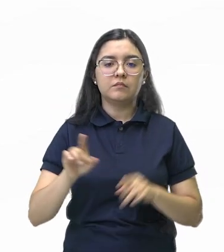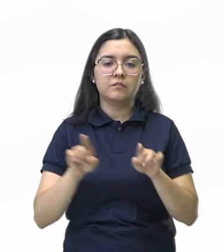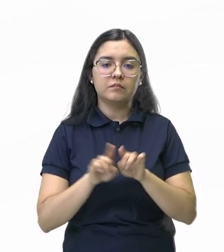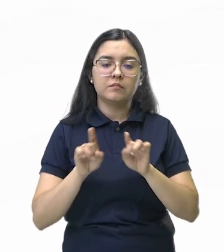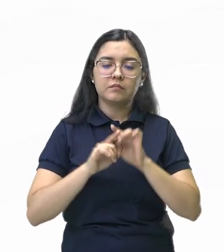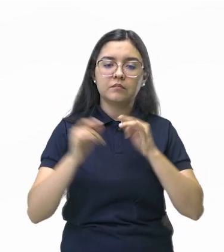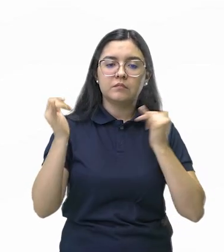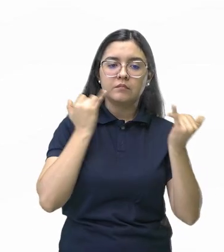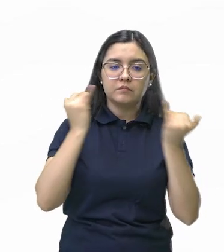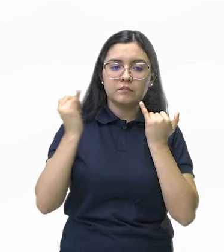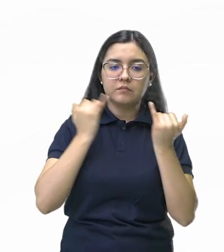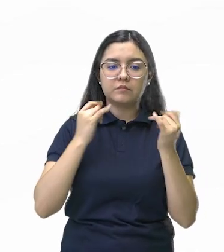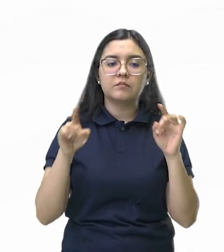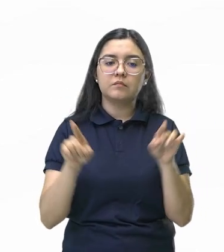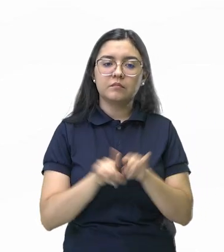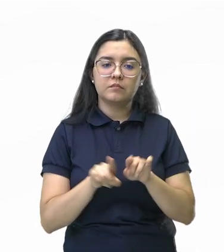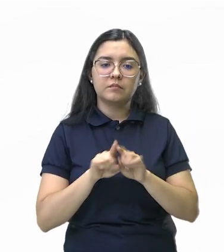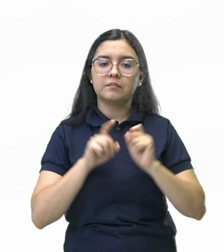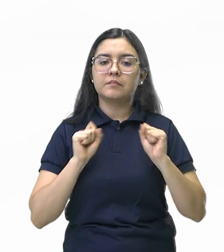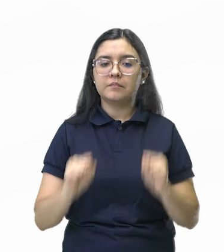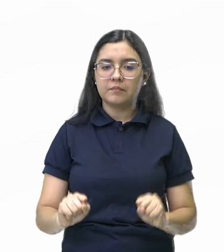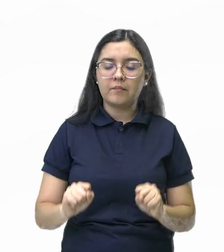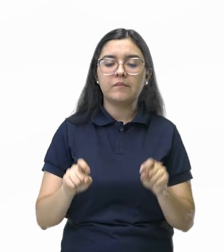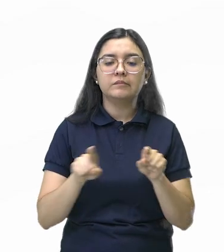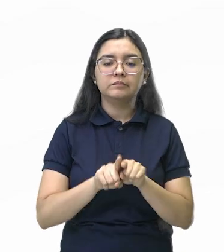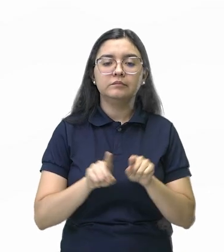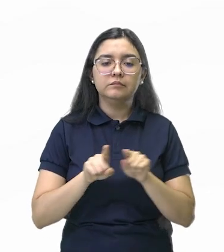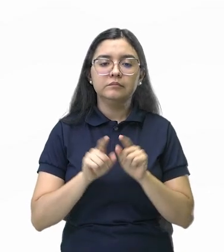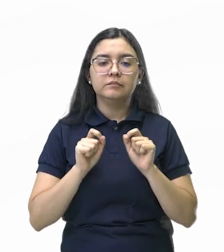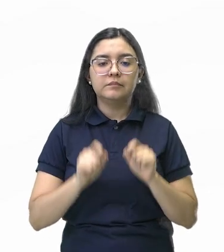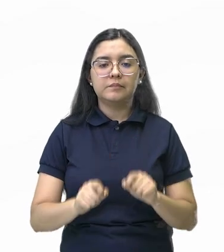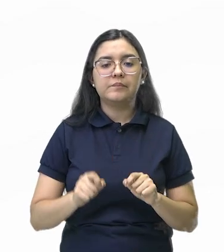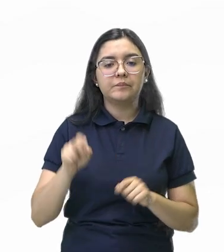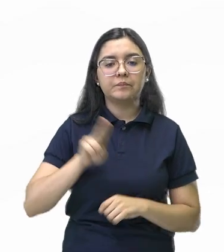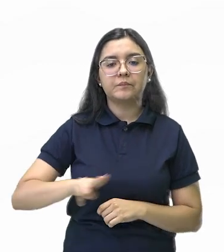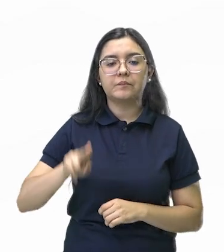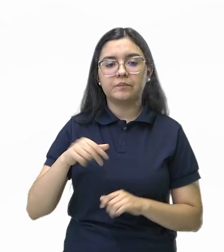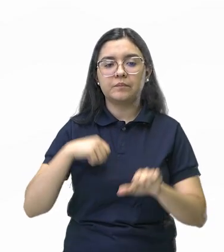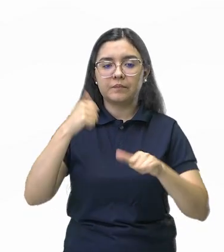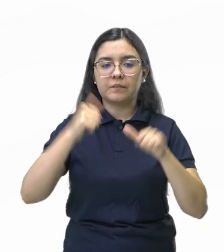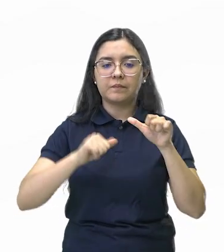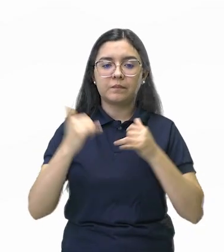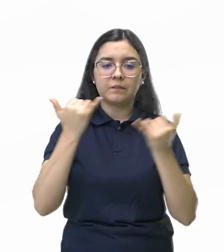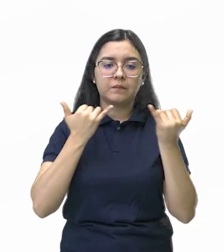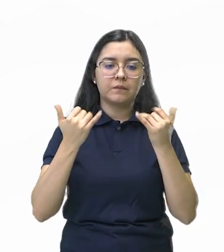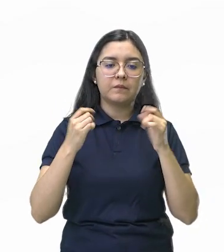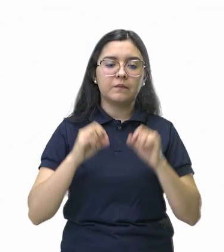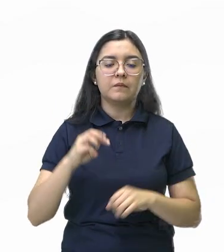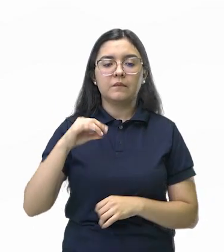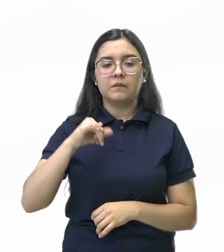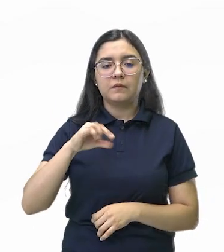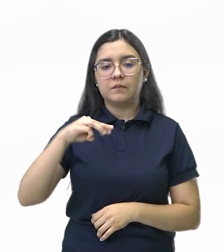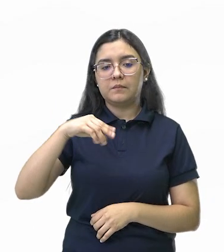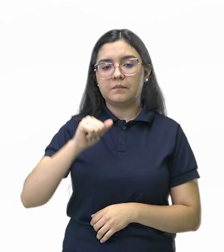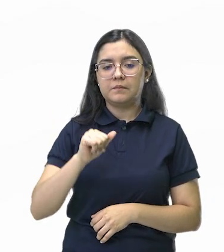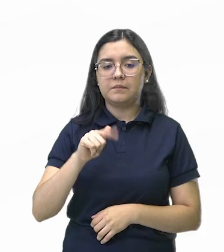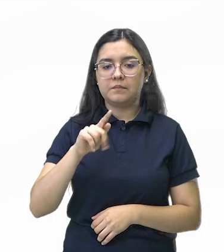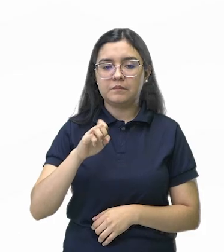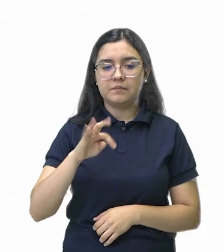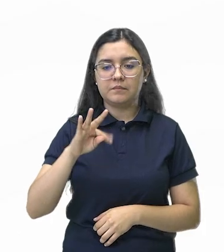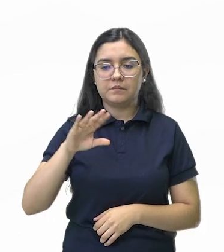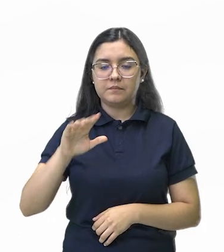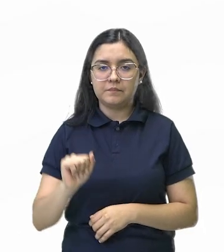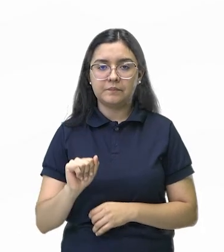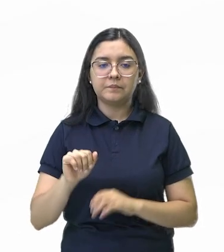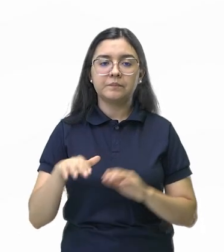da informação, que podem e são aplicados na análise da informação imagética. Então,